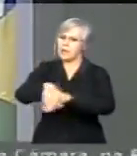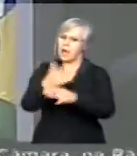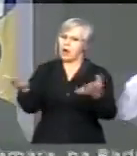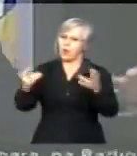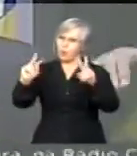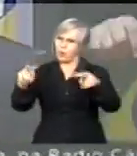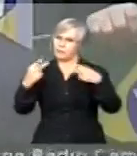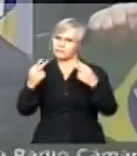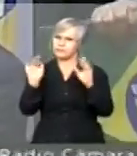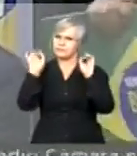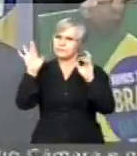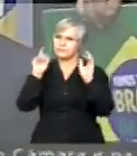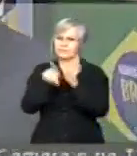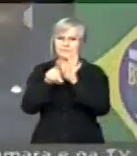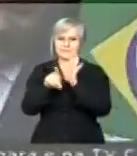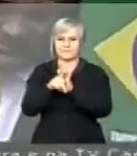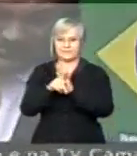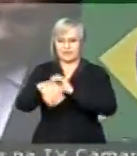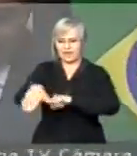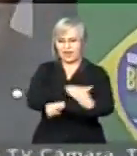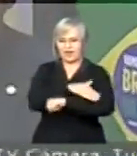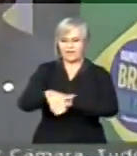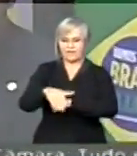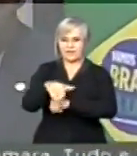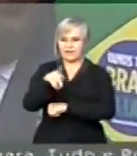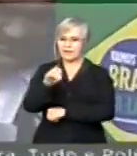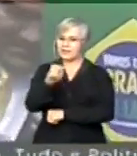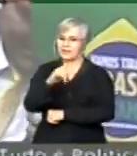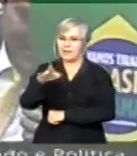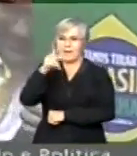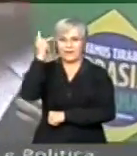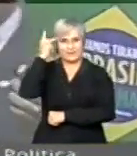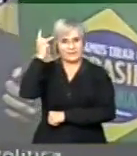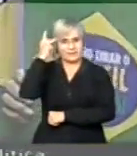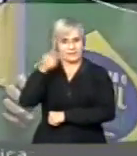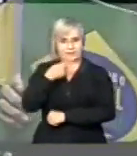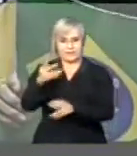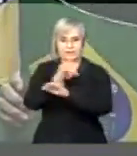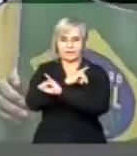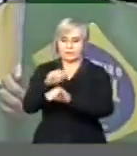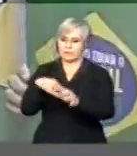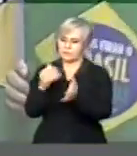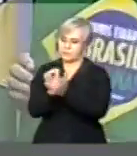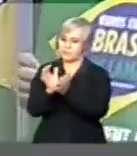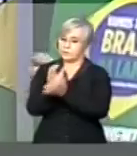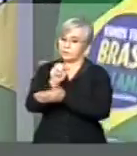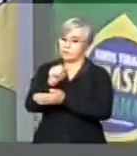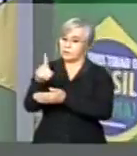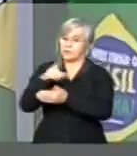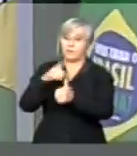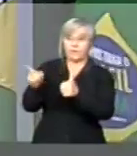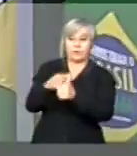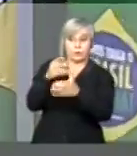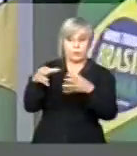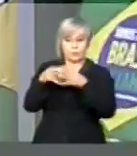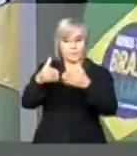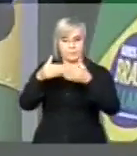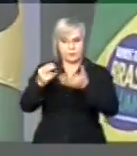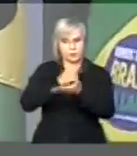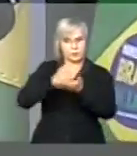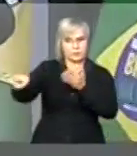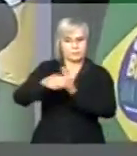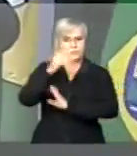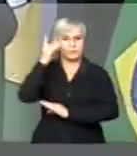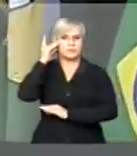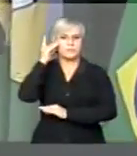hoje, especialmente na nossa Avenida Paulista. Dizer que nosso partido Solidariedade foi o primeiro partido a pedir impeachment da Dilma